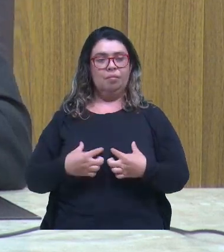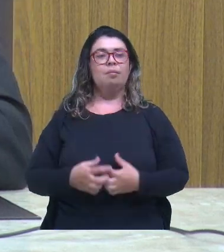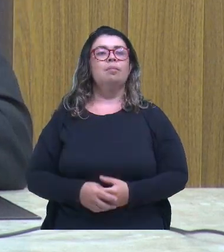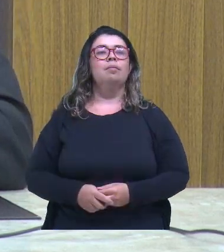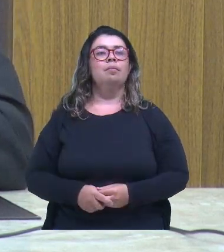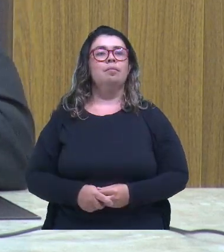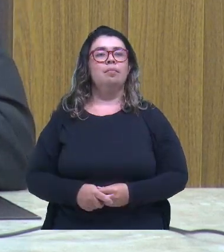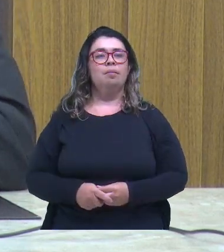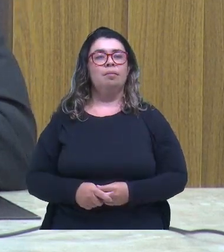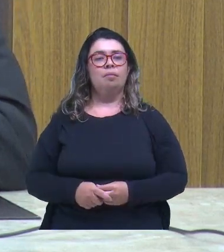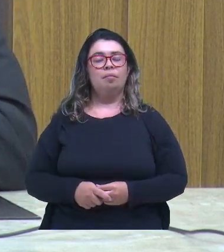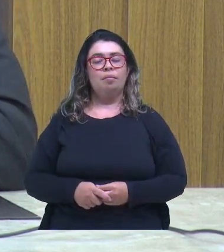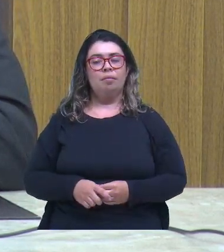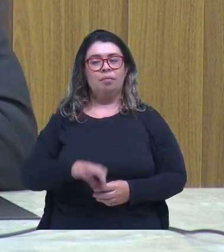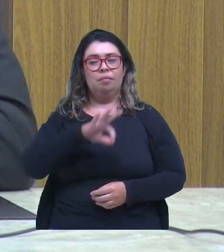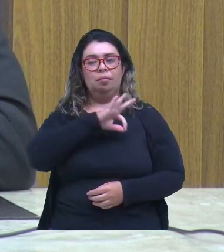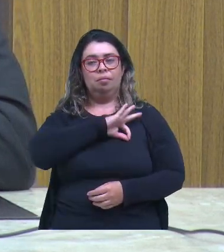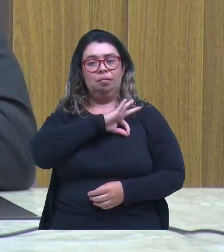do policial civil,